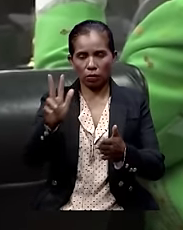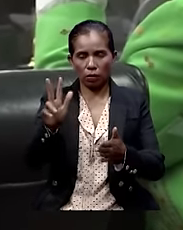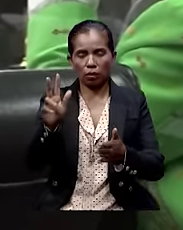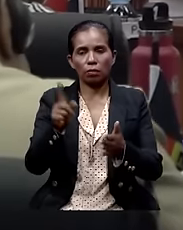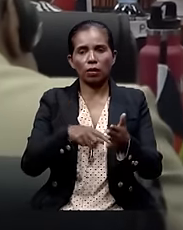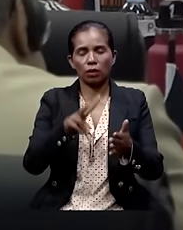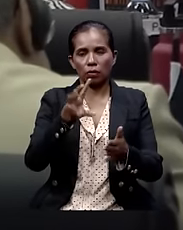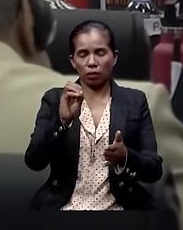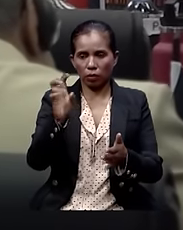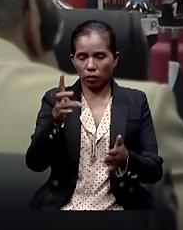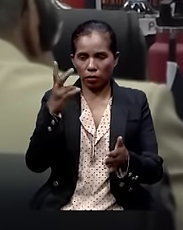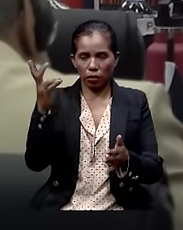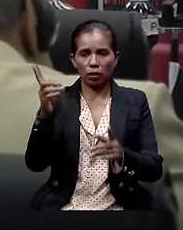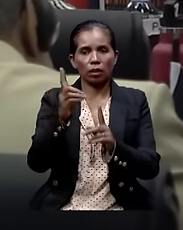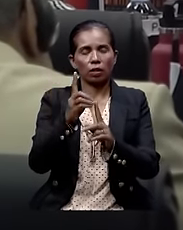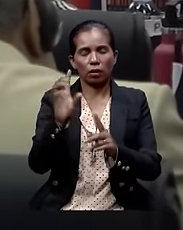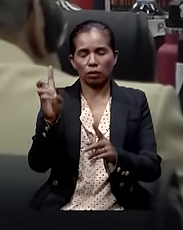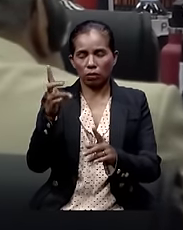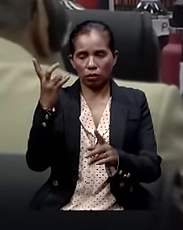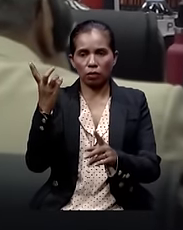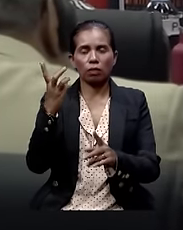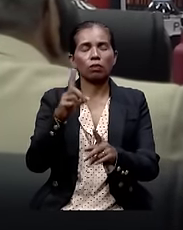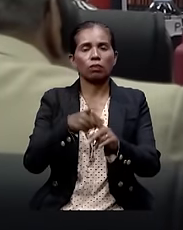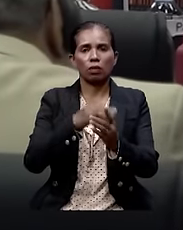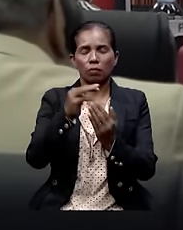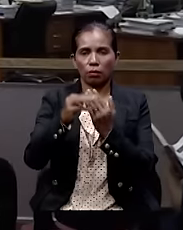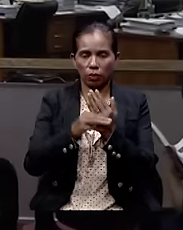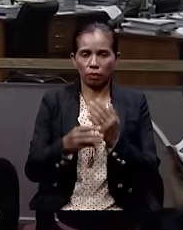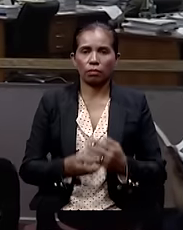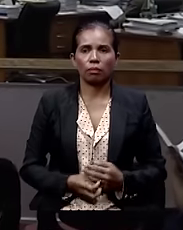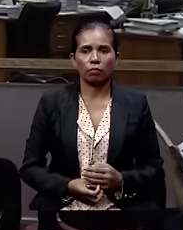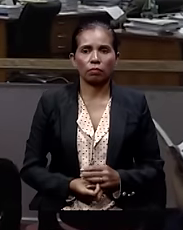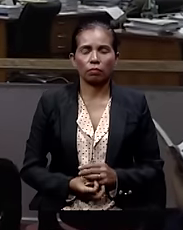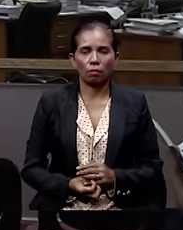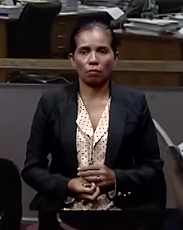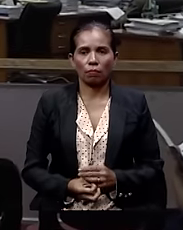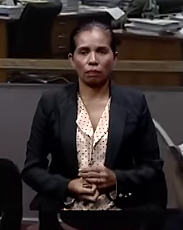Rua San Rosenen e a Loron San Rosenen Fulang Marso. Adriano Verdial, Zaime dos Santos, GMN.